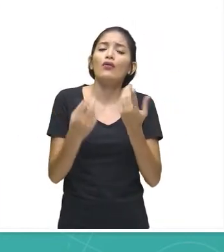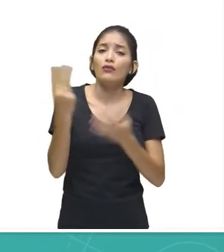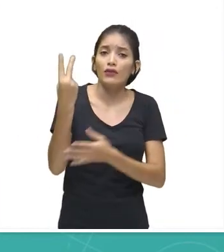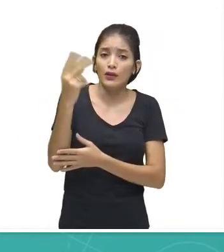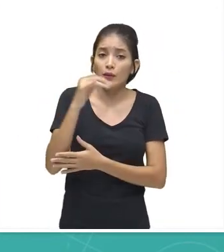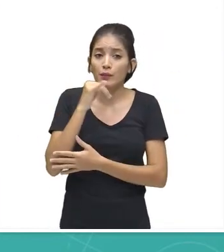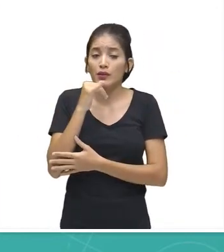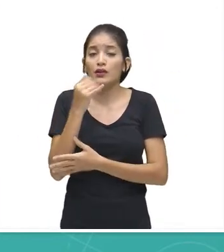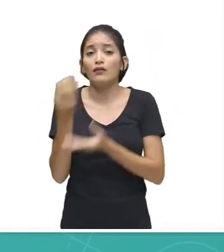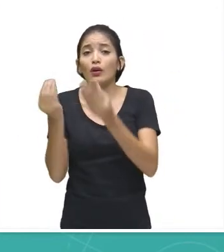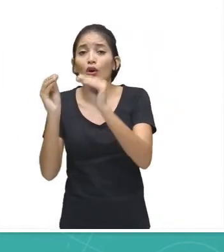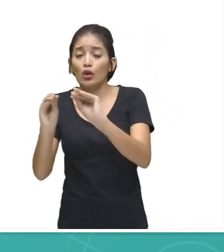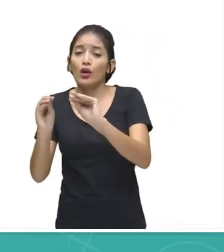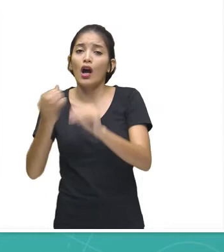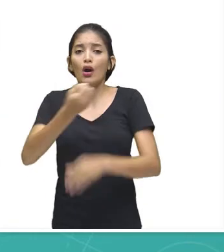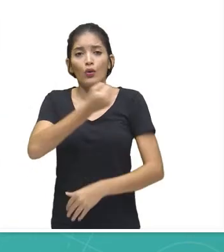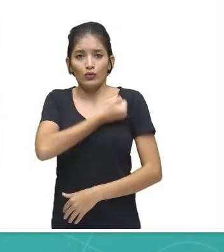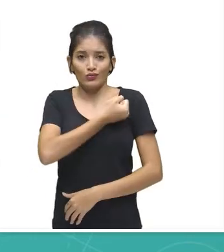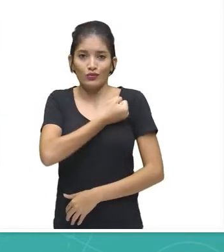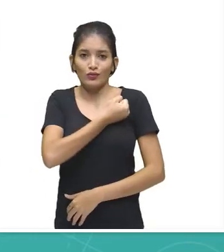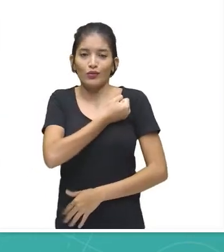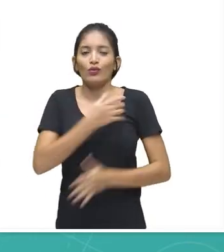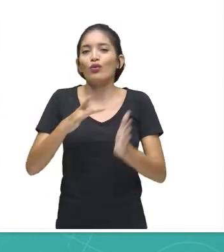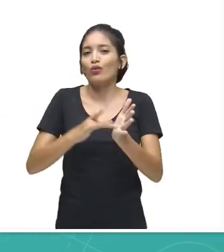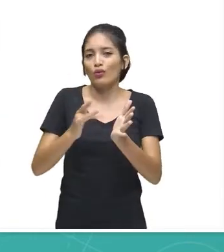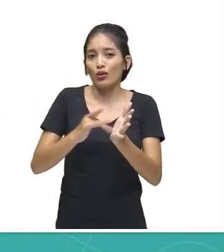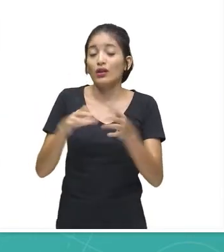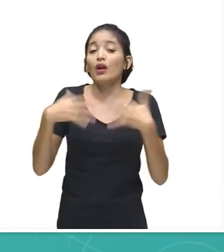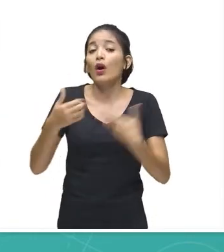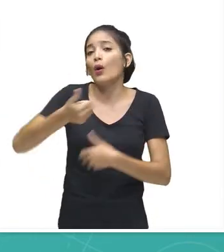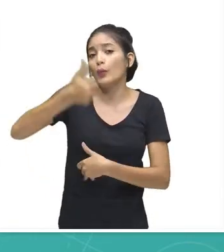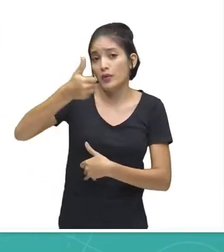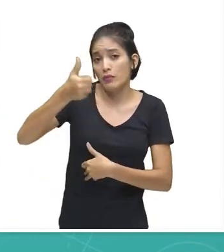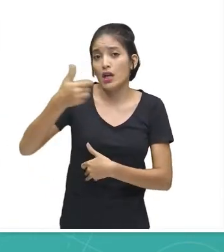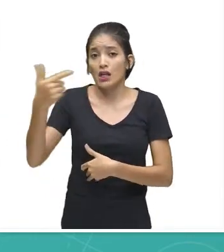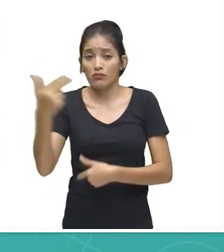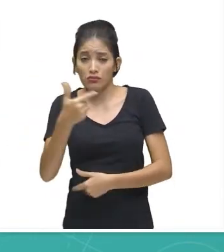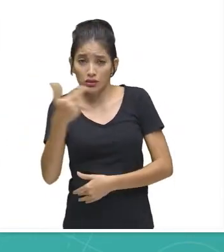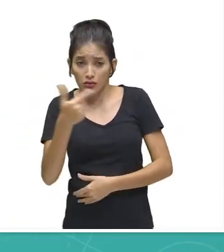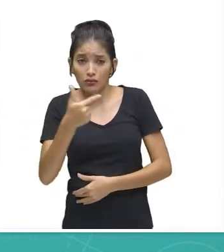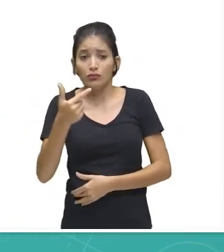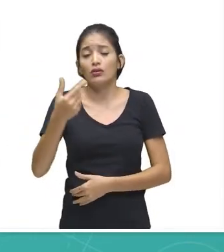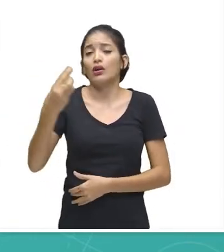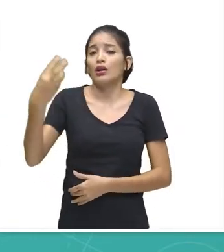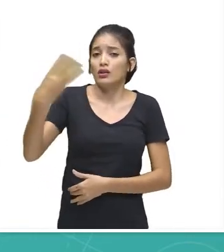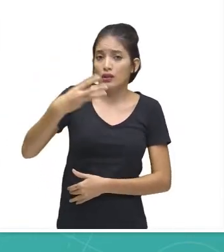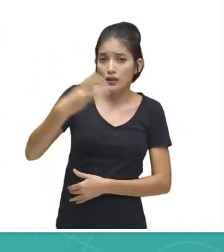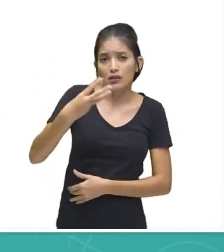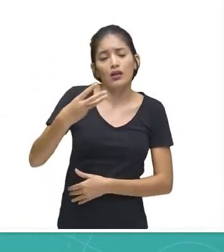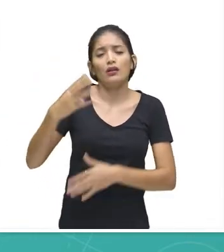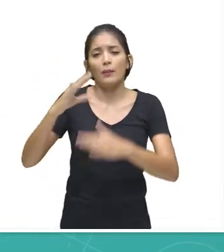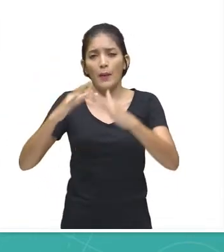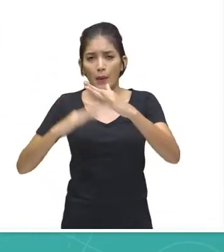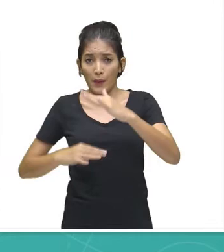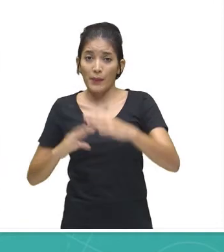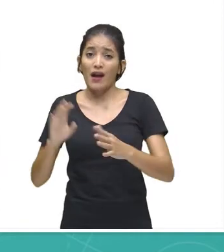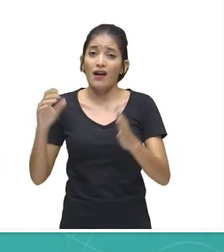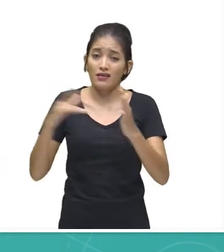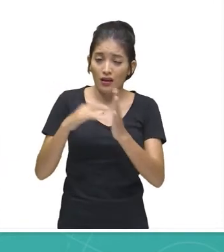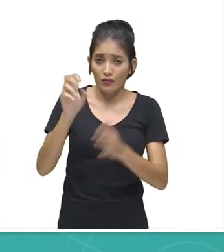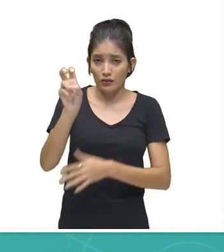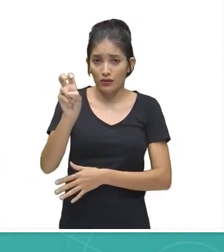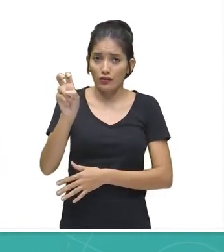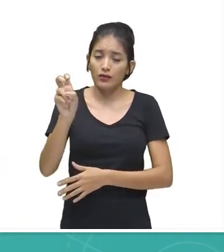vão dar uma nota para o valor de vocês. Qual é que está em primeiro lugar, qual é que está em segundo, em terceiro.